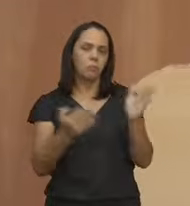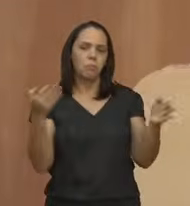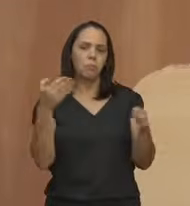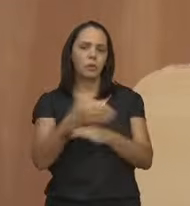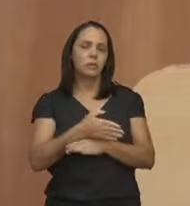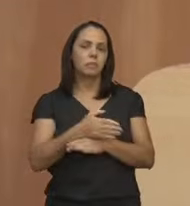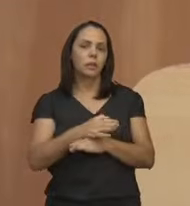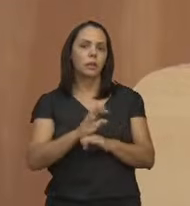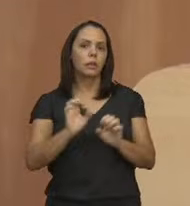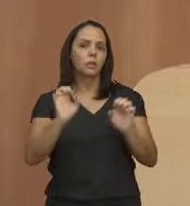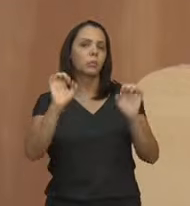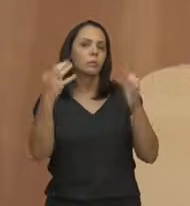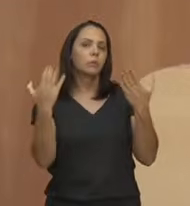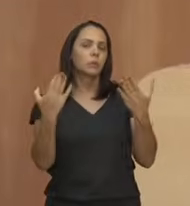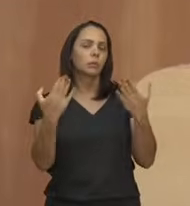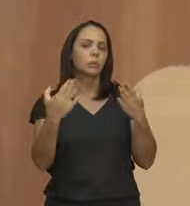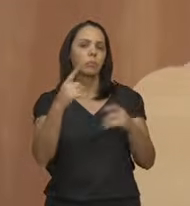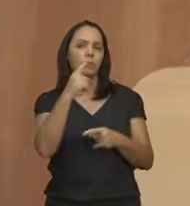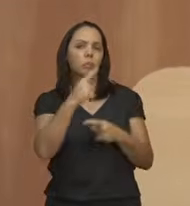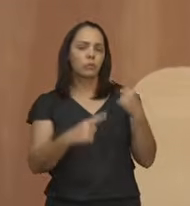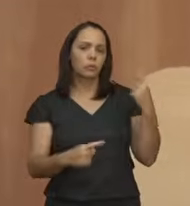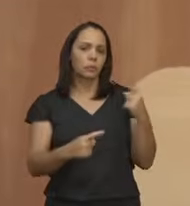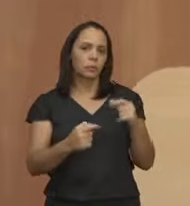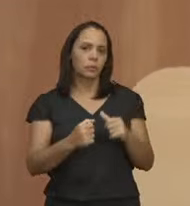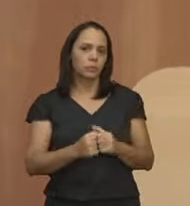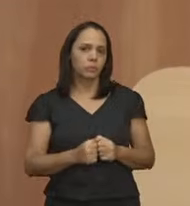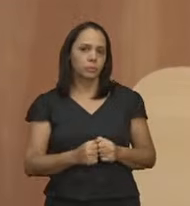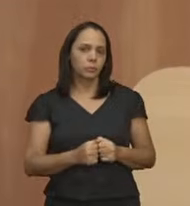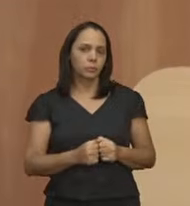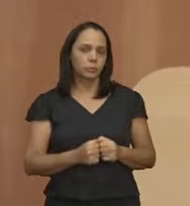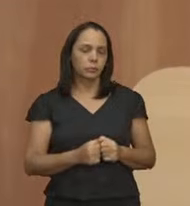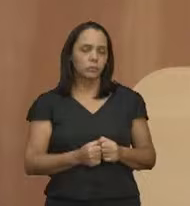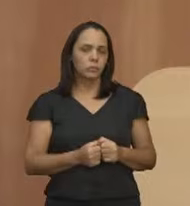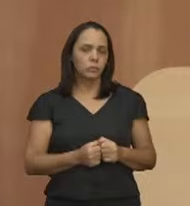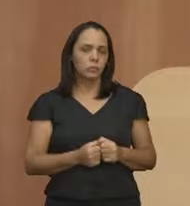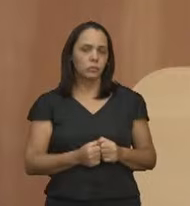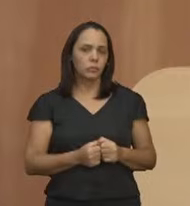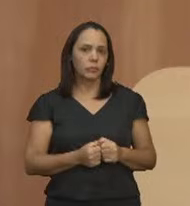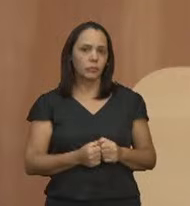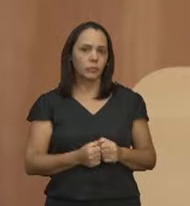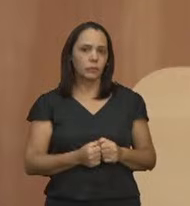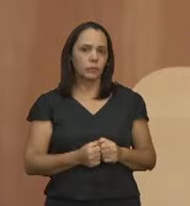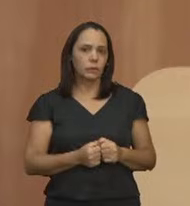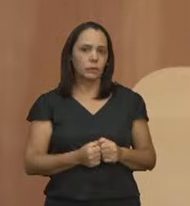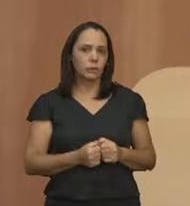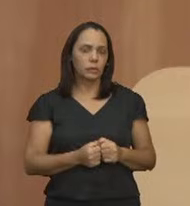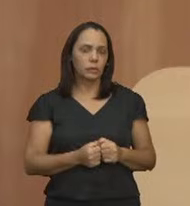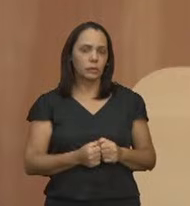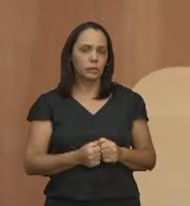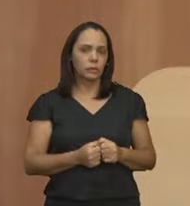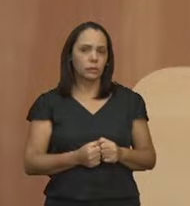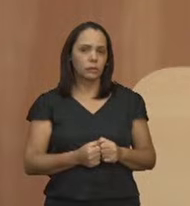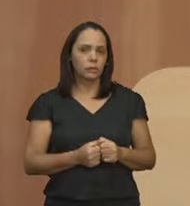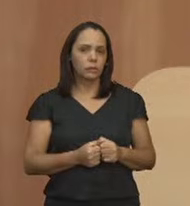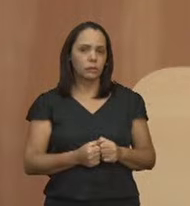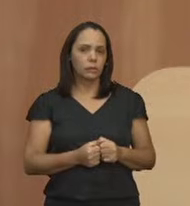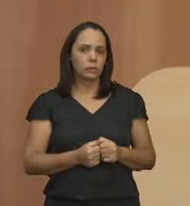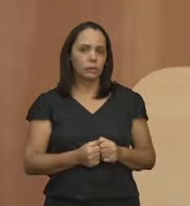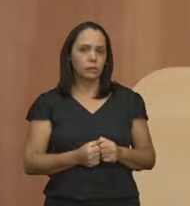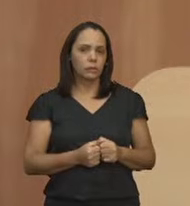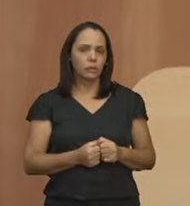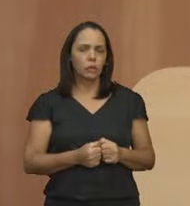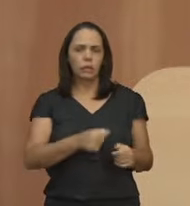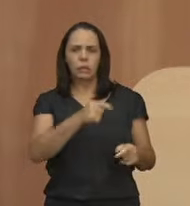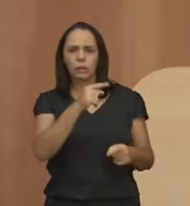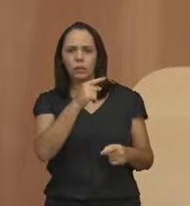organizado com recursos públicos, que é organizado no espaço público, e fizesse qualquer manifestação infeliz, aí sim ela poderia ser responsabilizada. Agora,